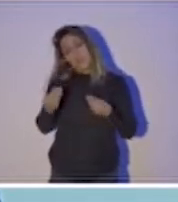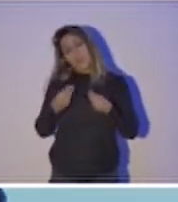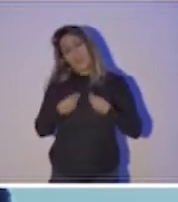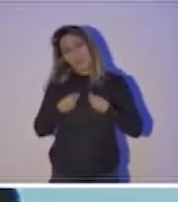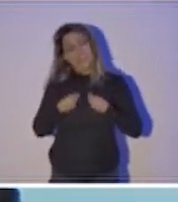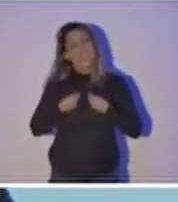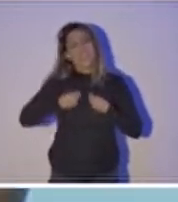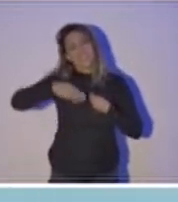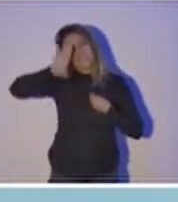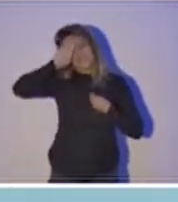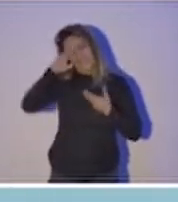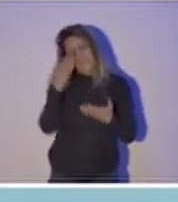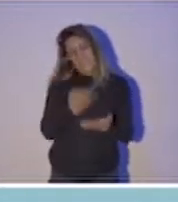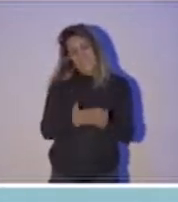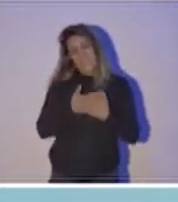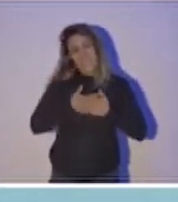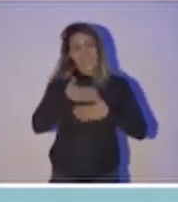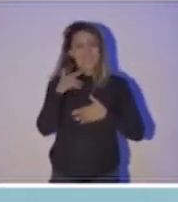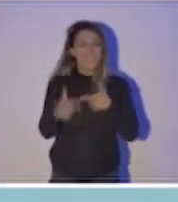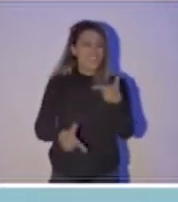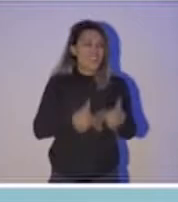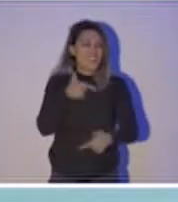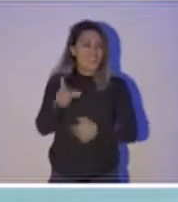confiança. Obrigado.